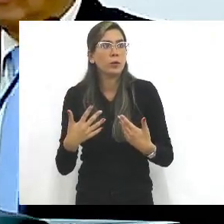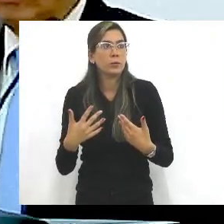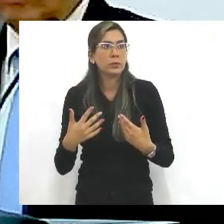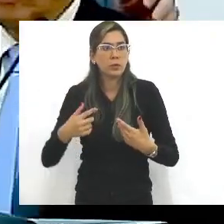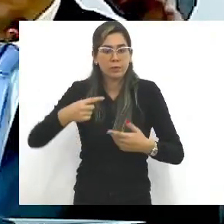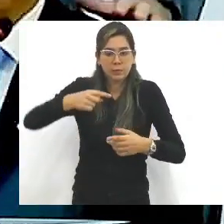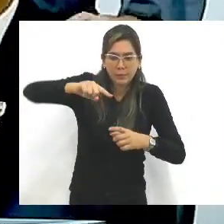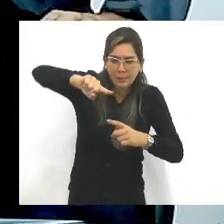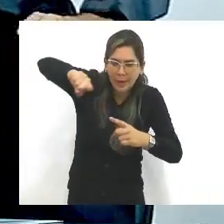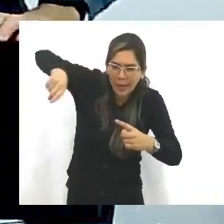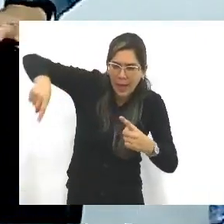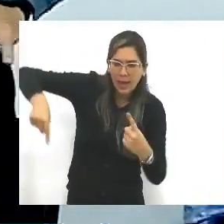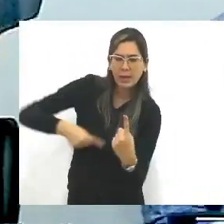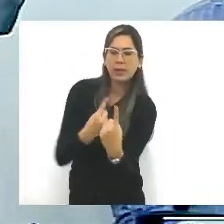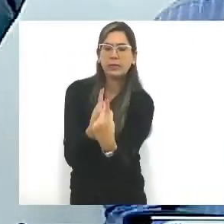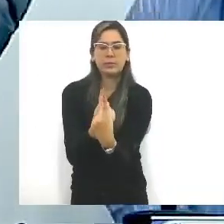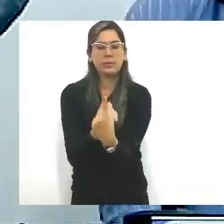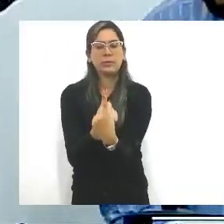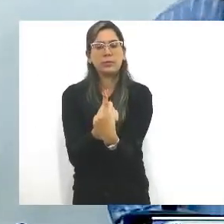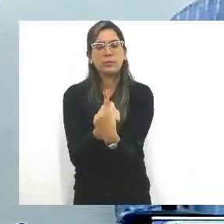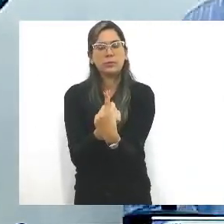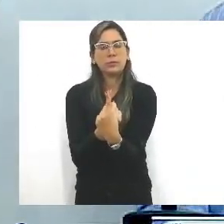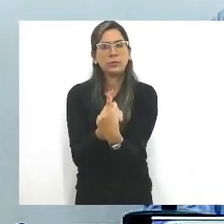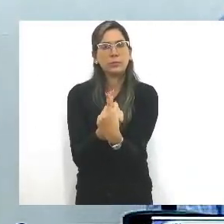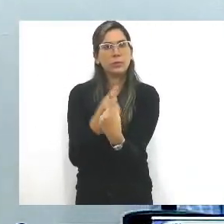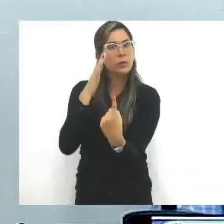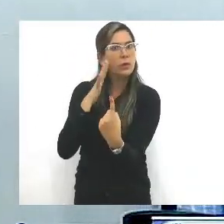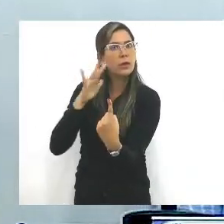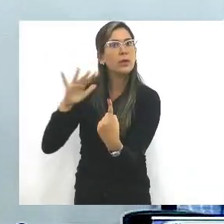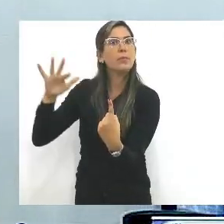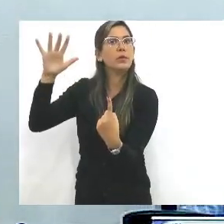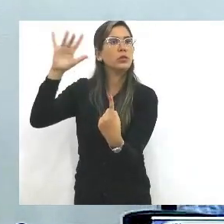atrás da pessoa, ok? Então, vamos imaginar,